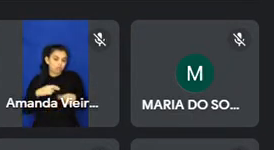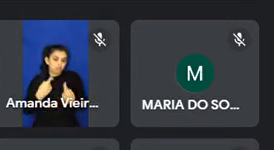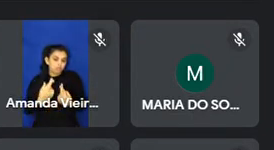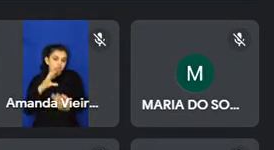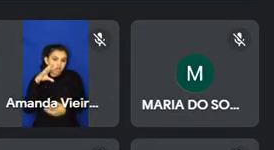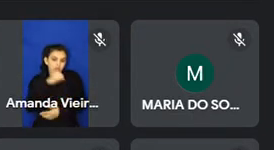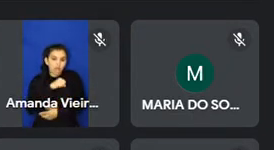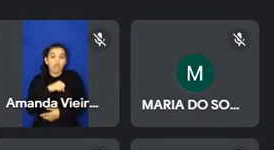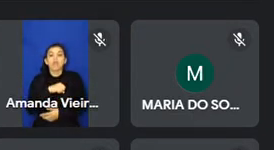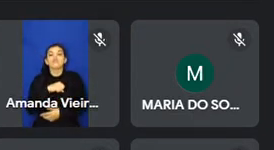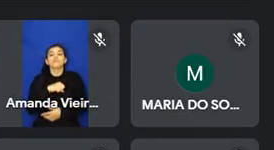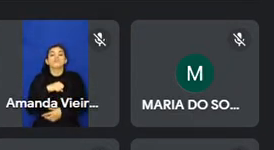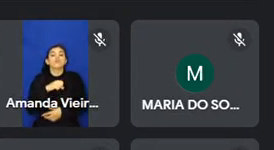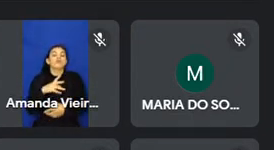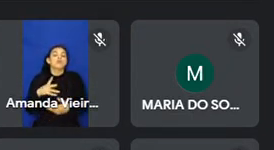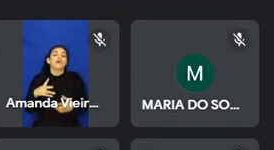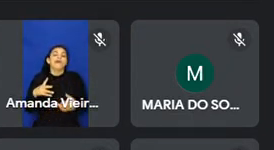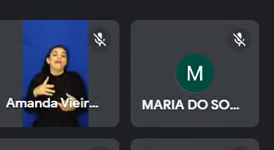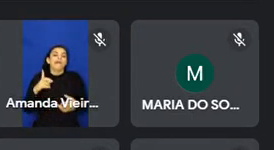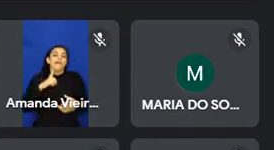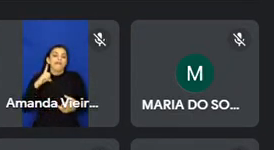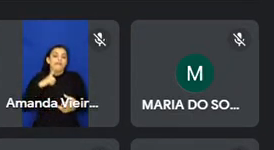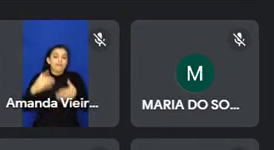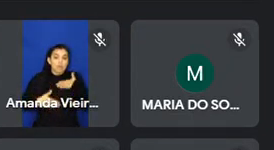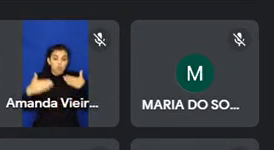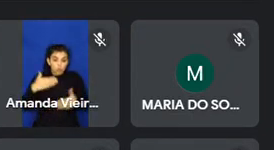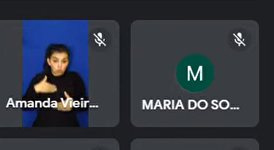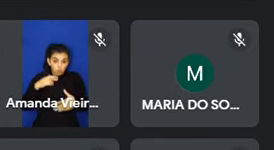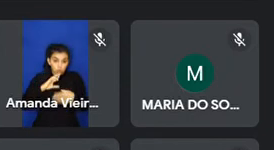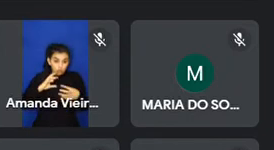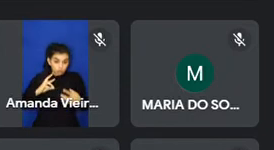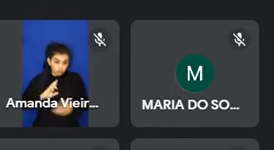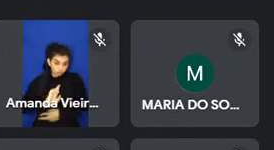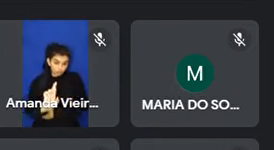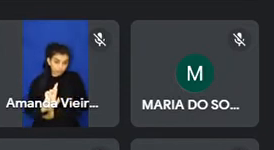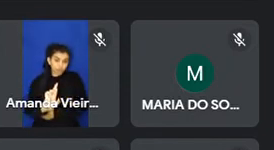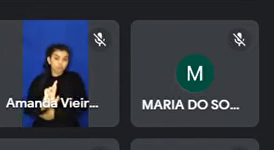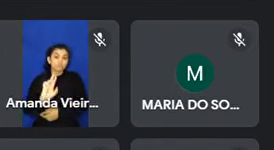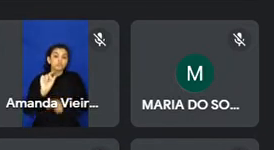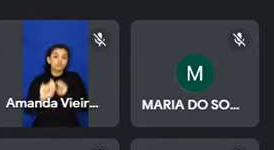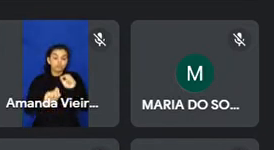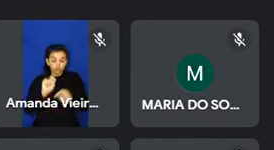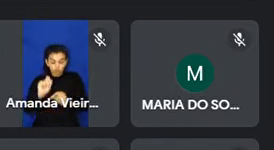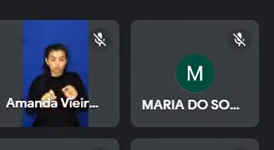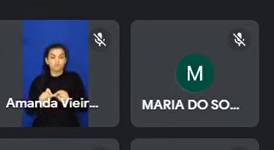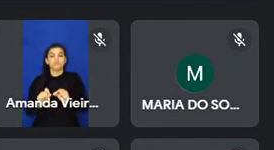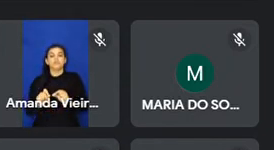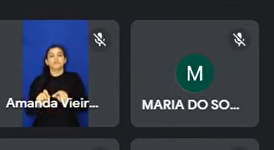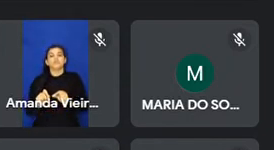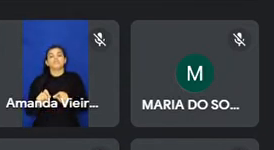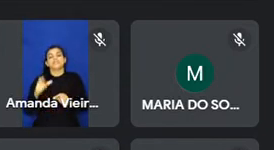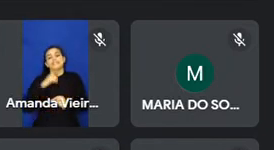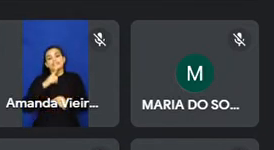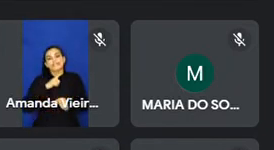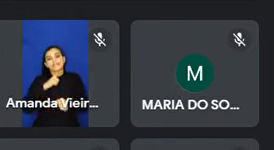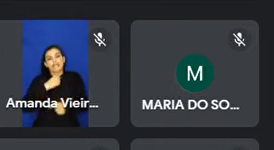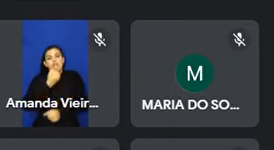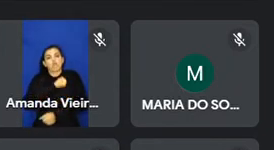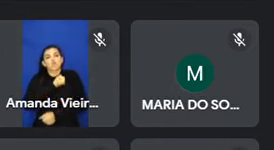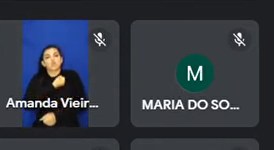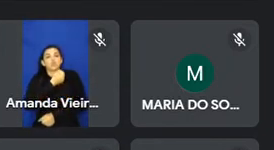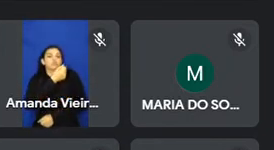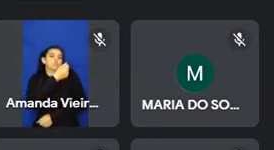a concentração de anticorpos de resposta, também está relacionado esse número de doses, né? Primeira dose,